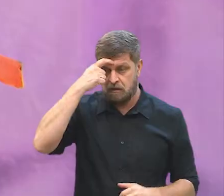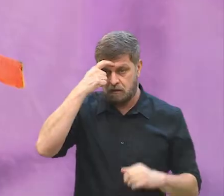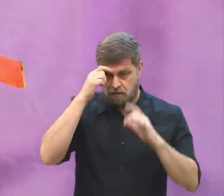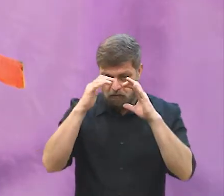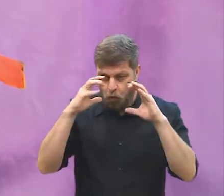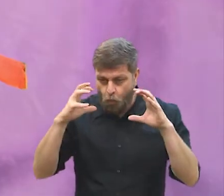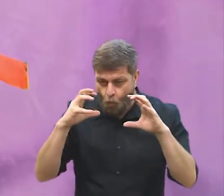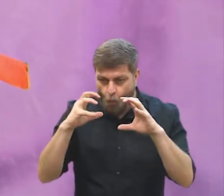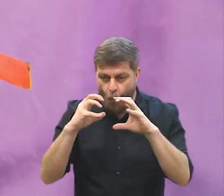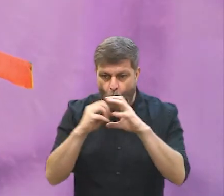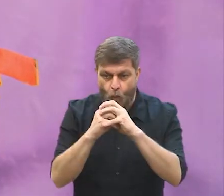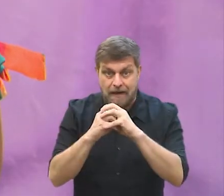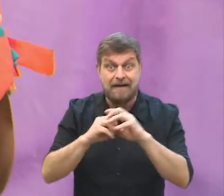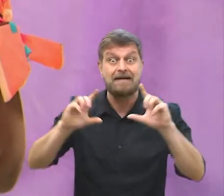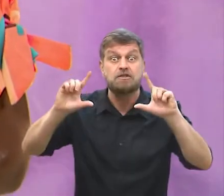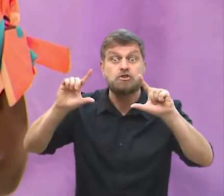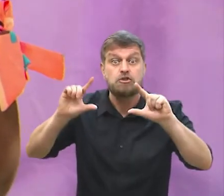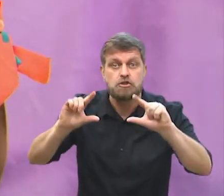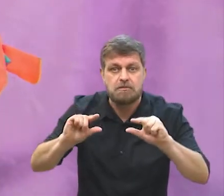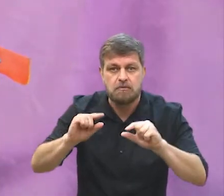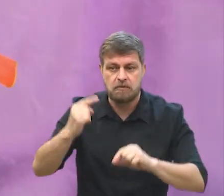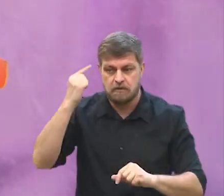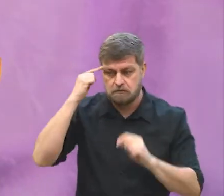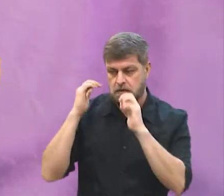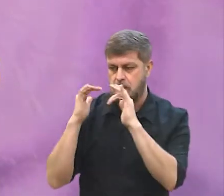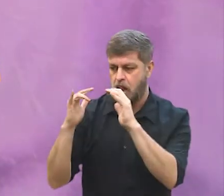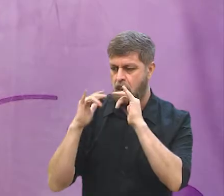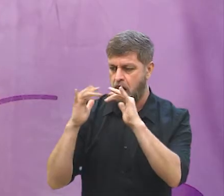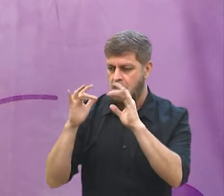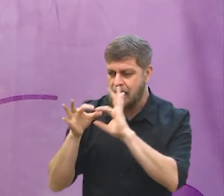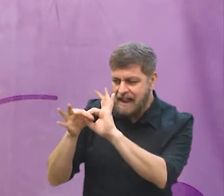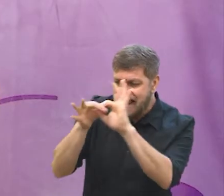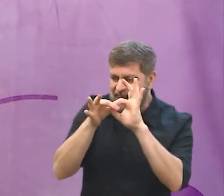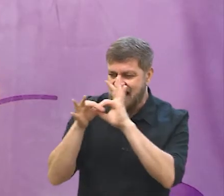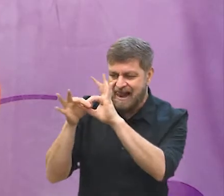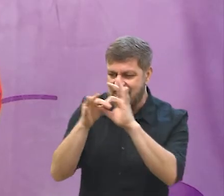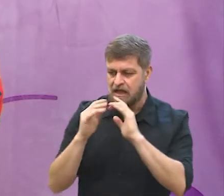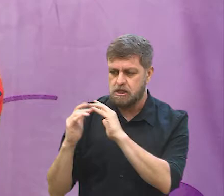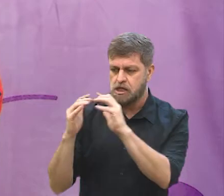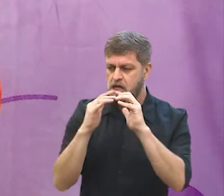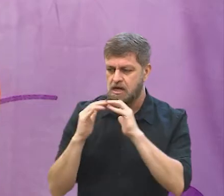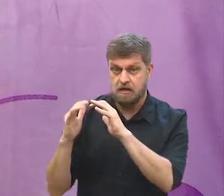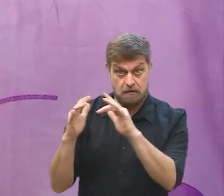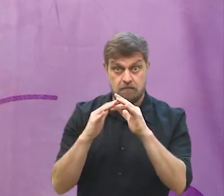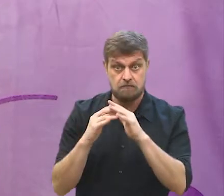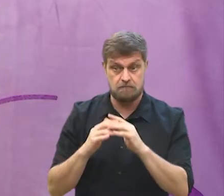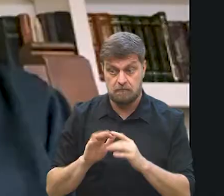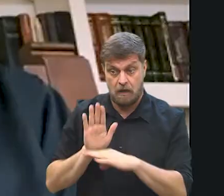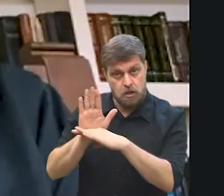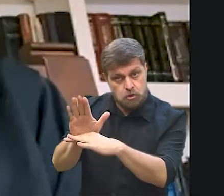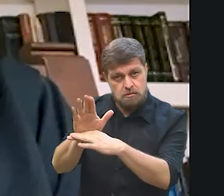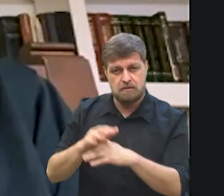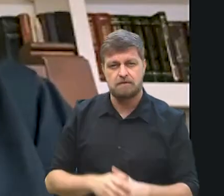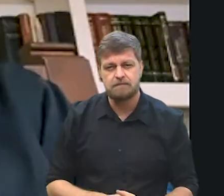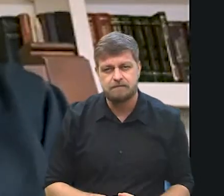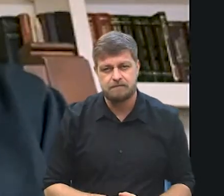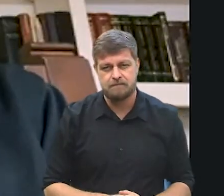coisa incrível. É verdade, ajuda a trabalhar o cérebro também, né? Então, você vê hoje